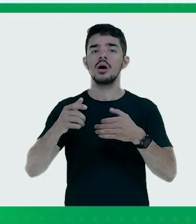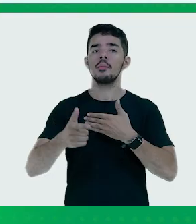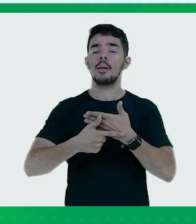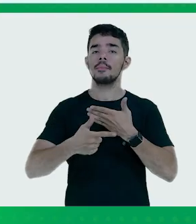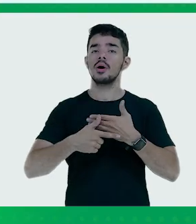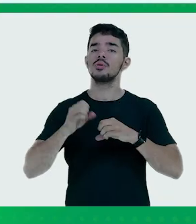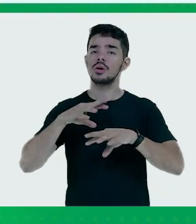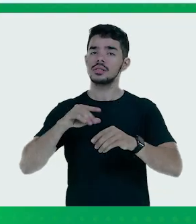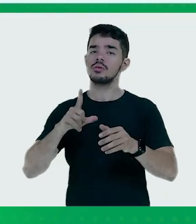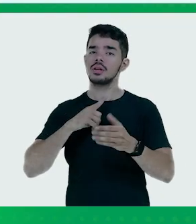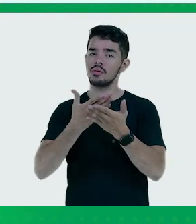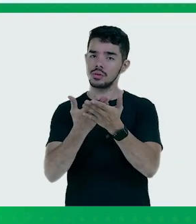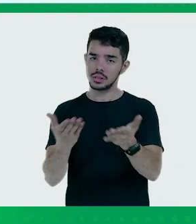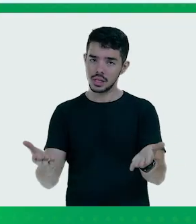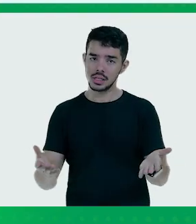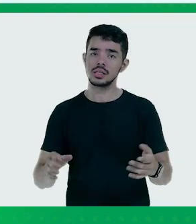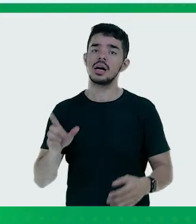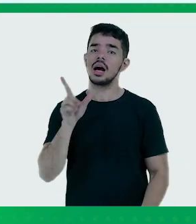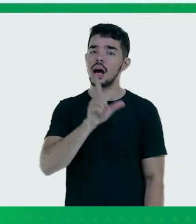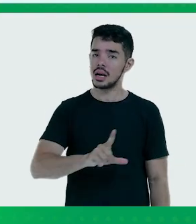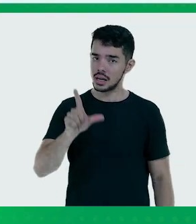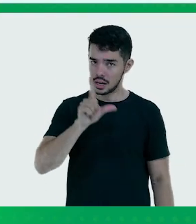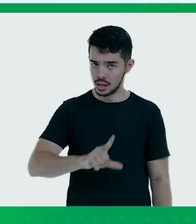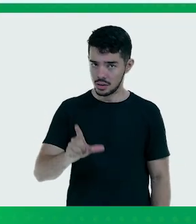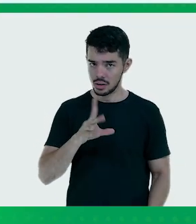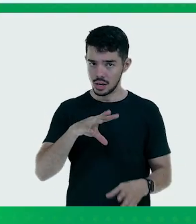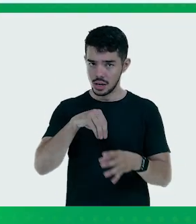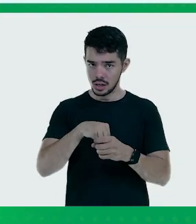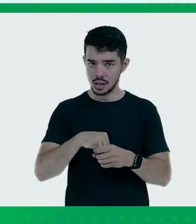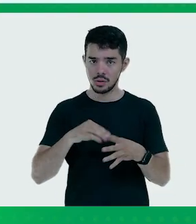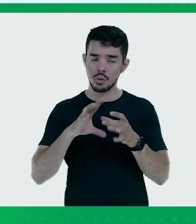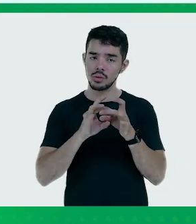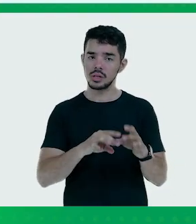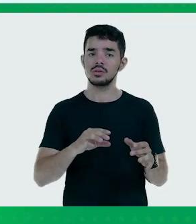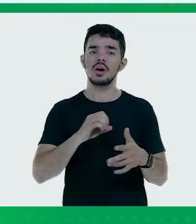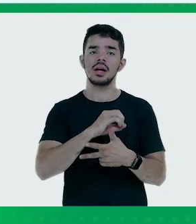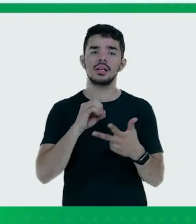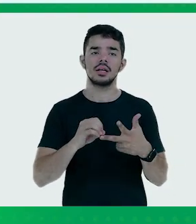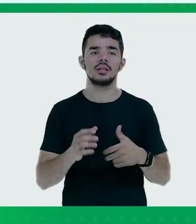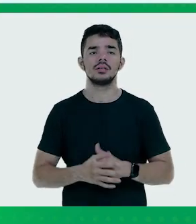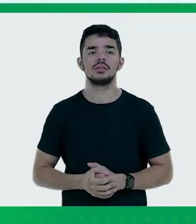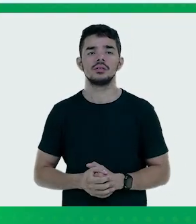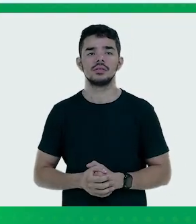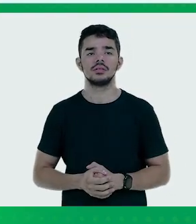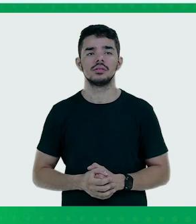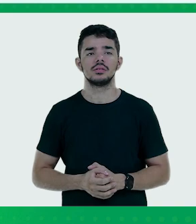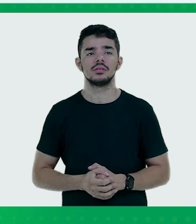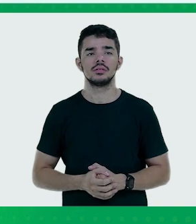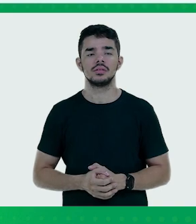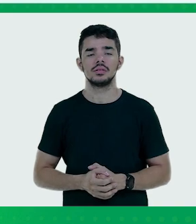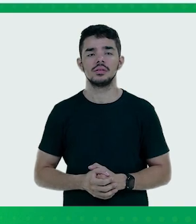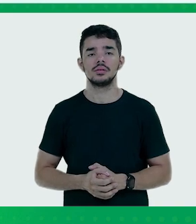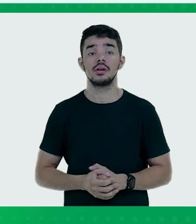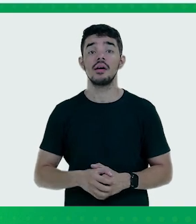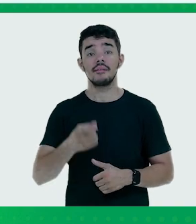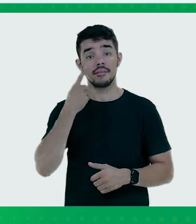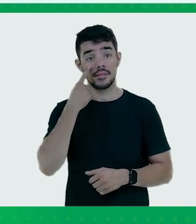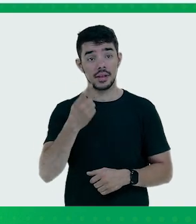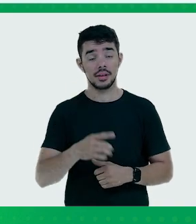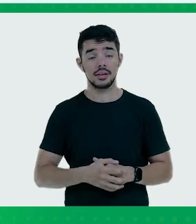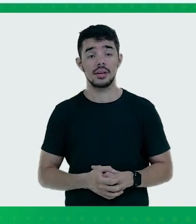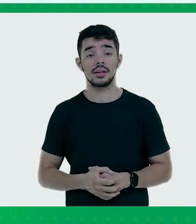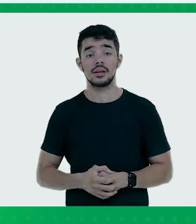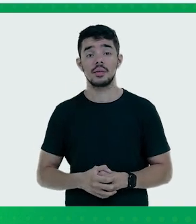vocês e, sobretudo, a literatura dentro do contexto do Enem. Então vamos ver a questão, né, que ela